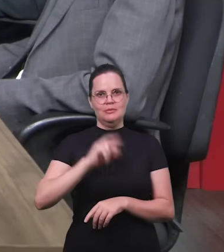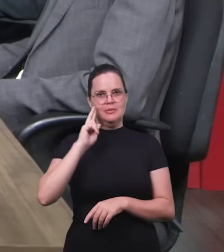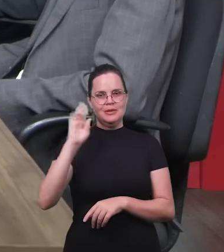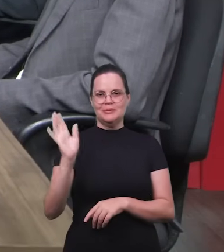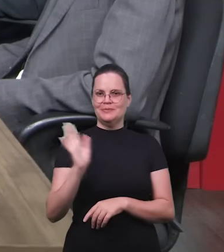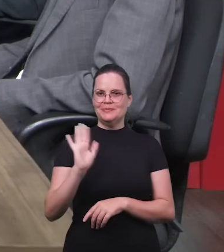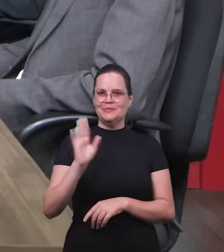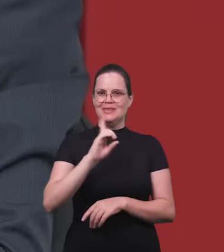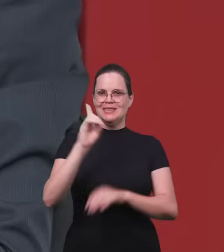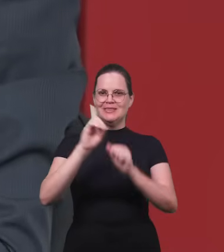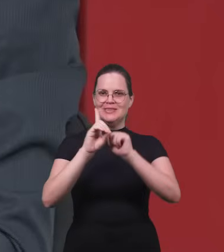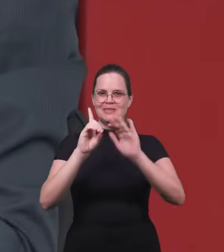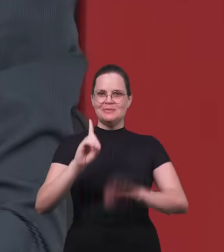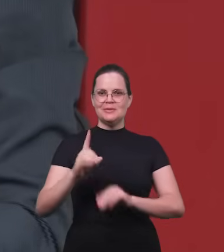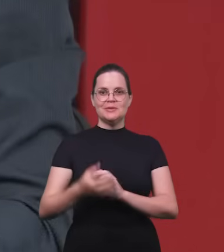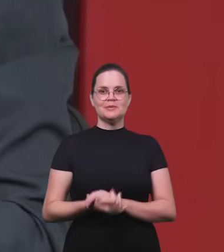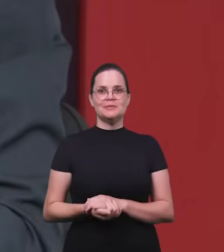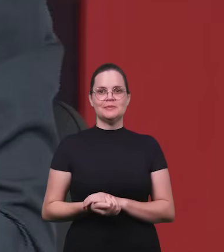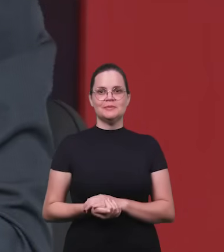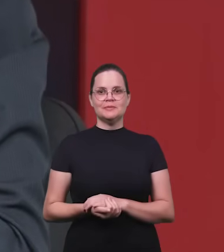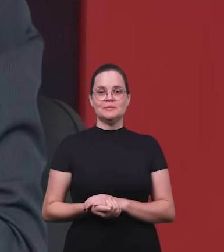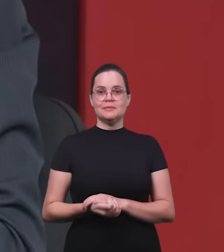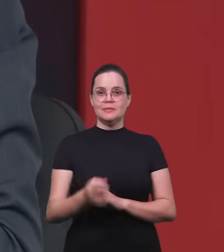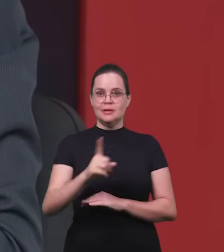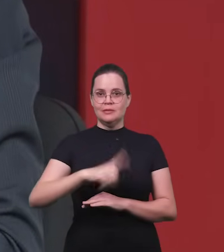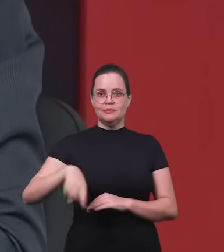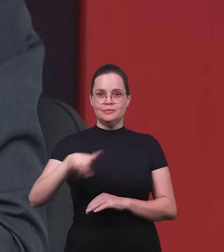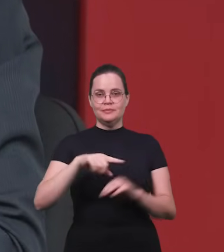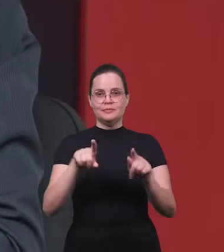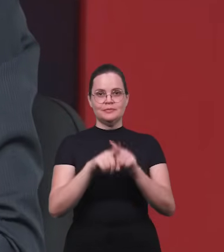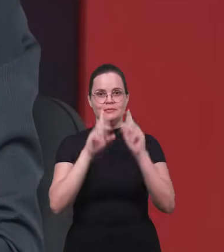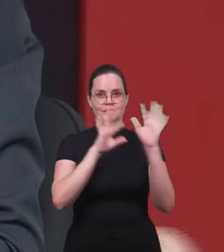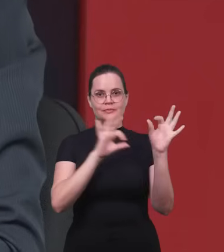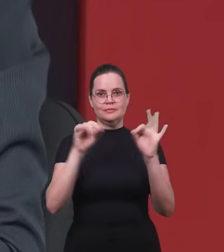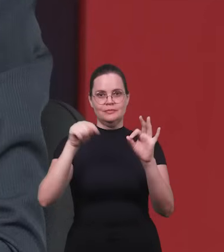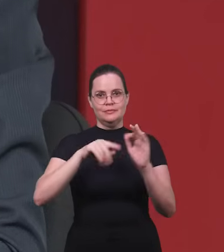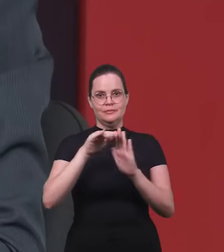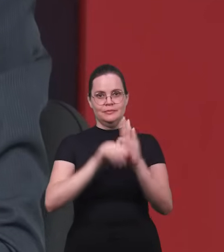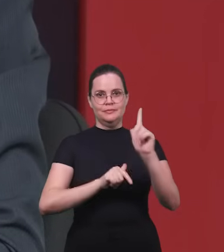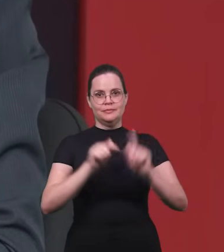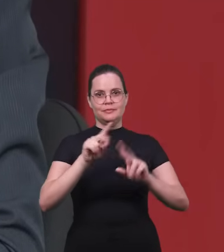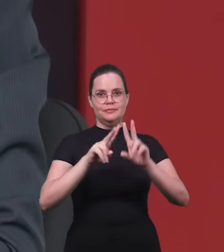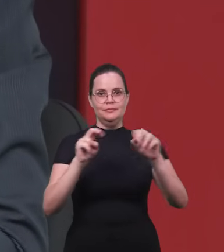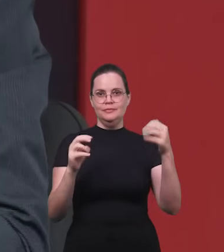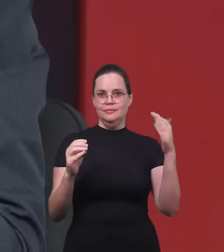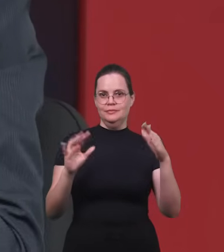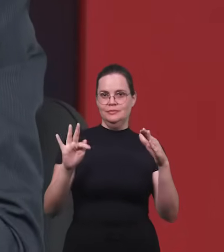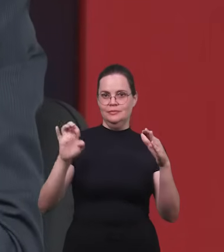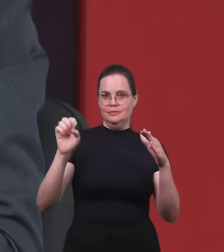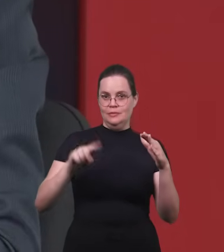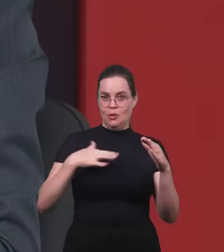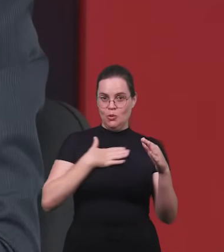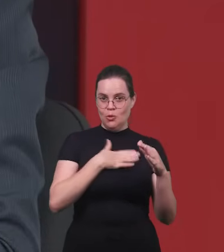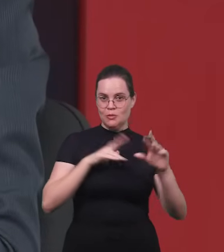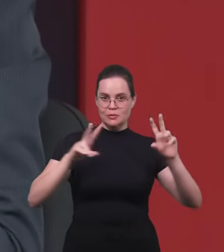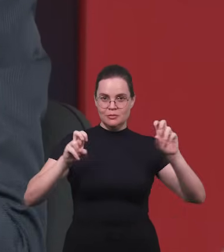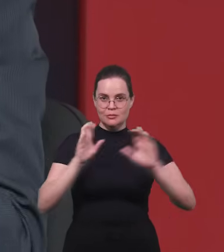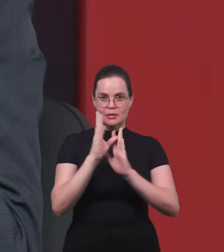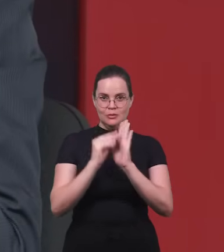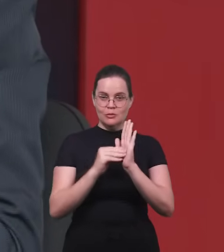Deus abençoe a todos. Sim. E você também que nos acompanhou em mais um programa Ciência e Fé, gostou desse